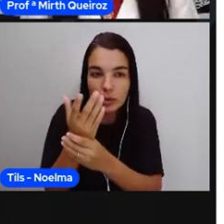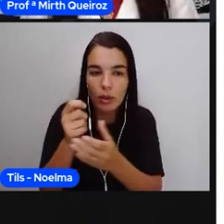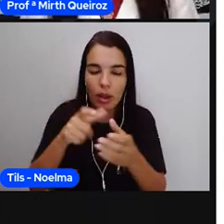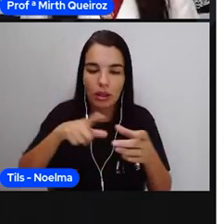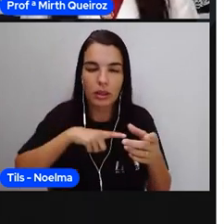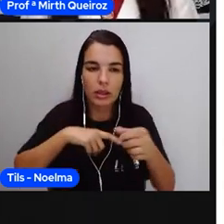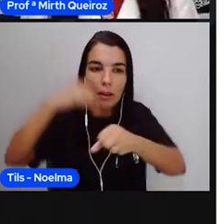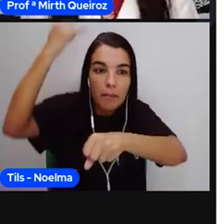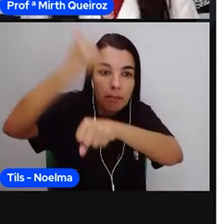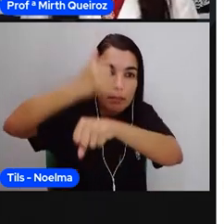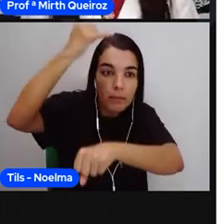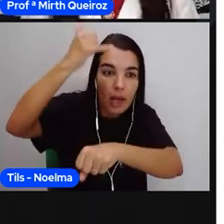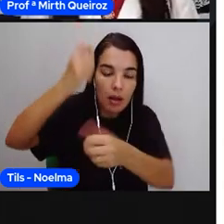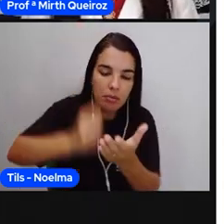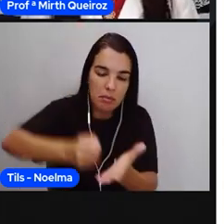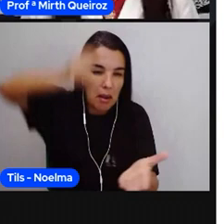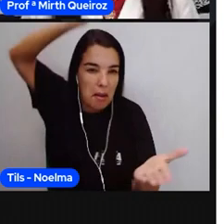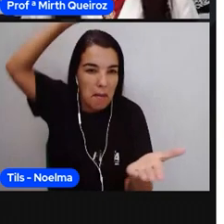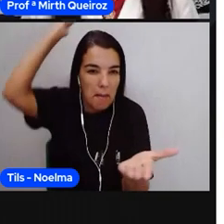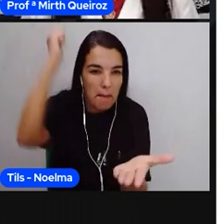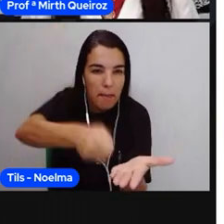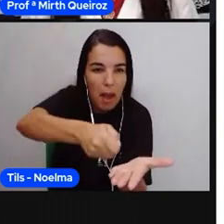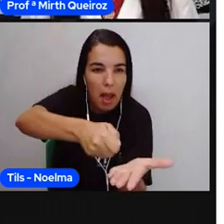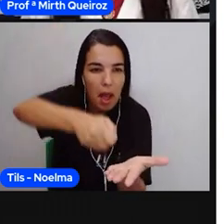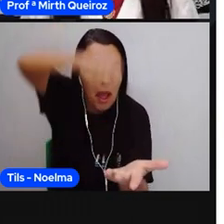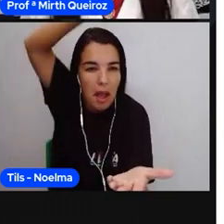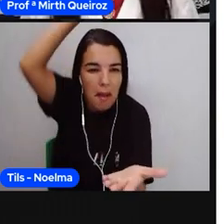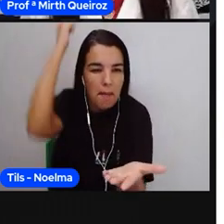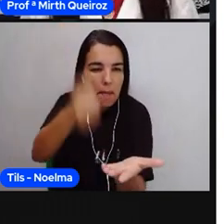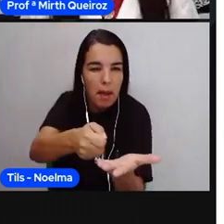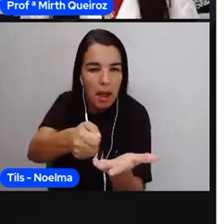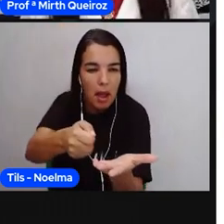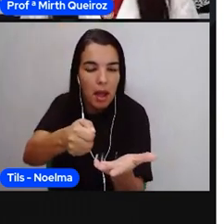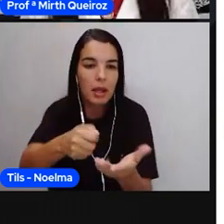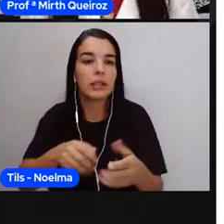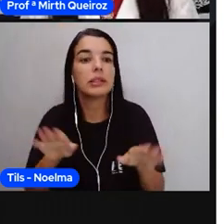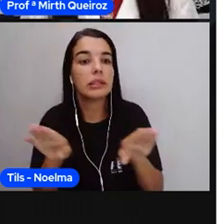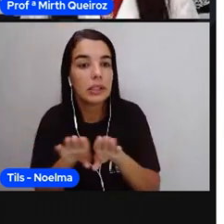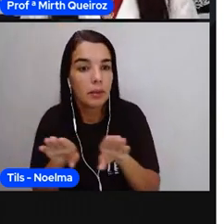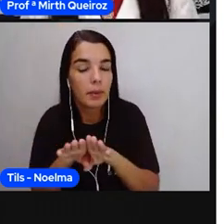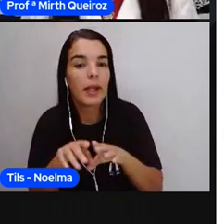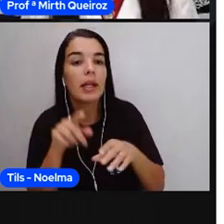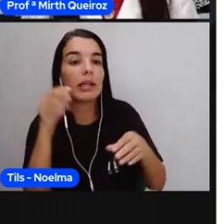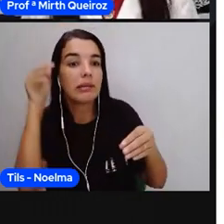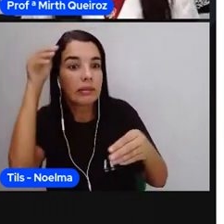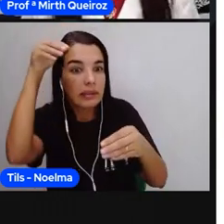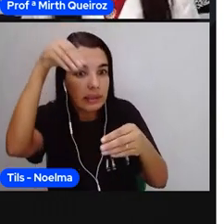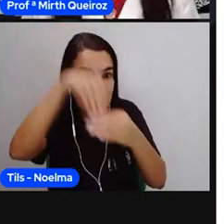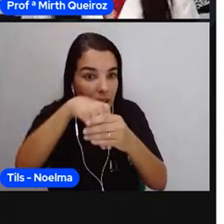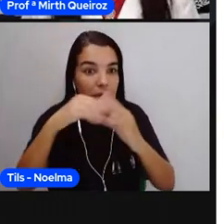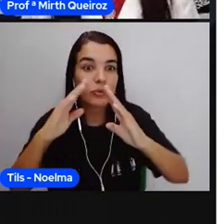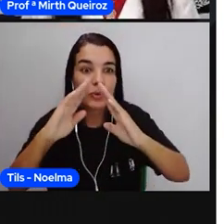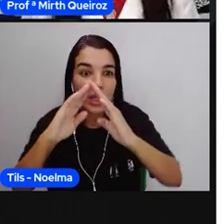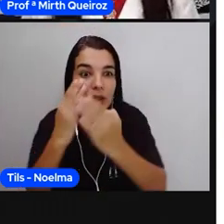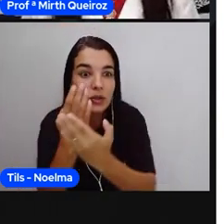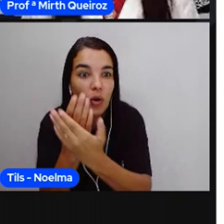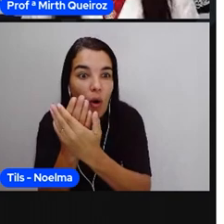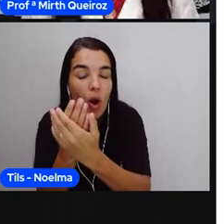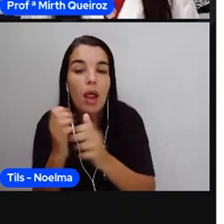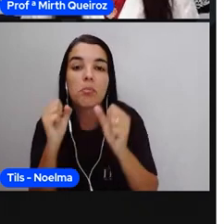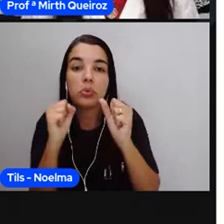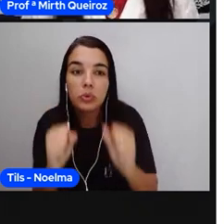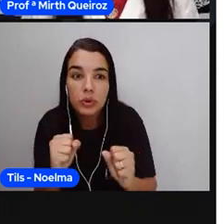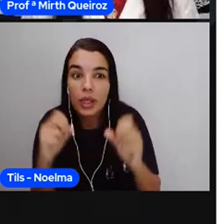foi introduzido também nas escolas. Os professores, eles podiam castigar os alunos com palmatória naquela época,